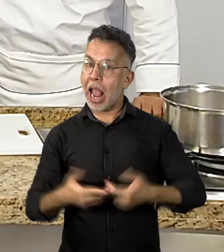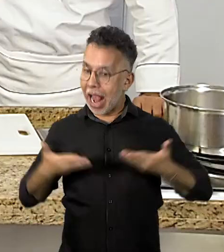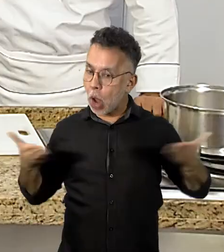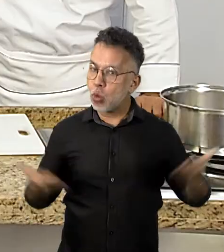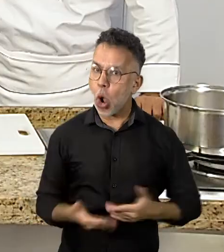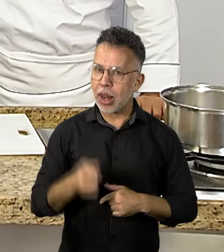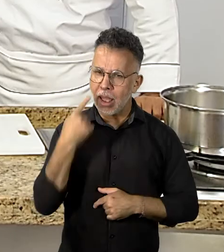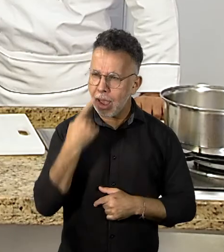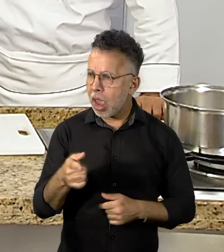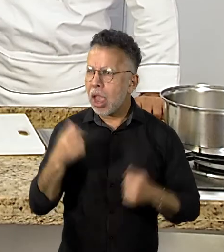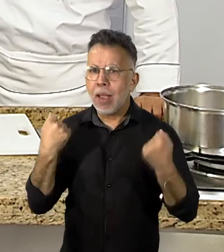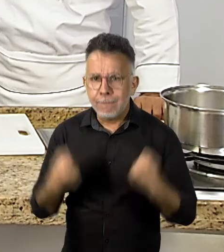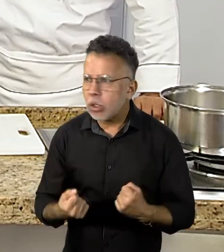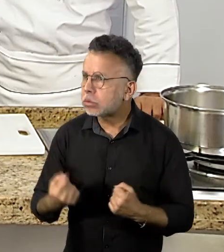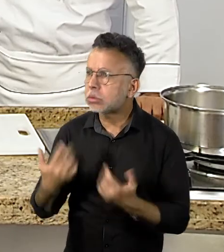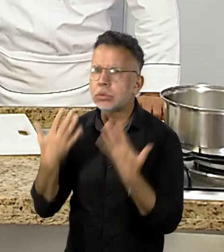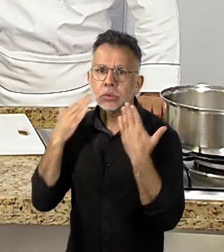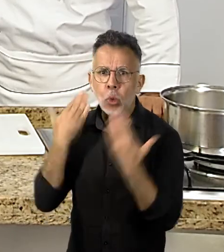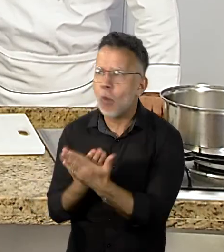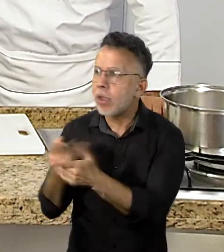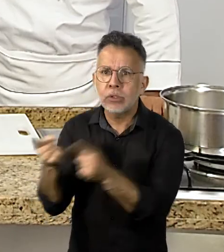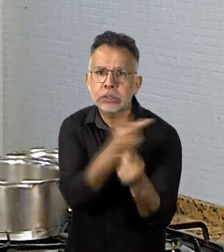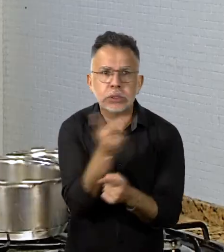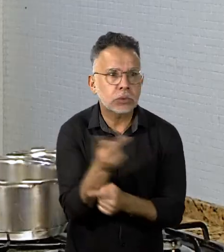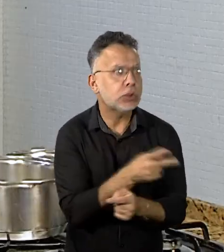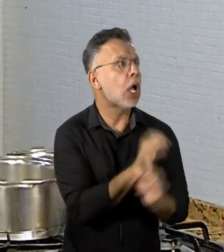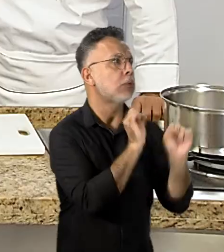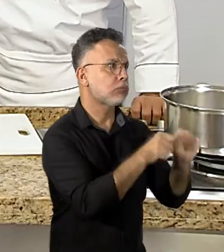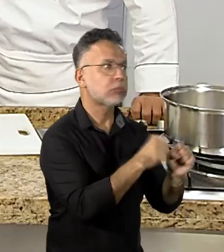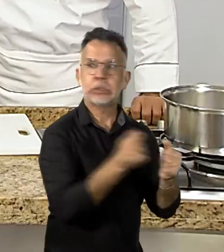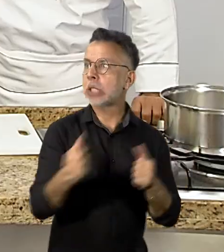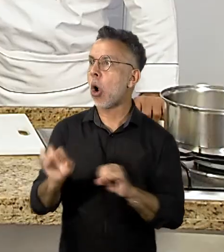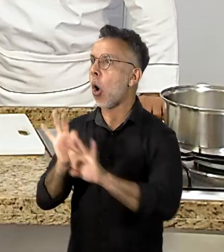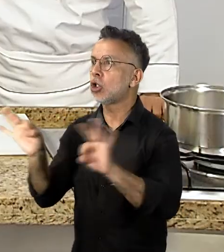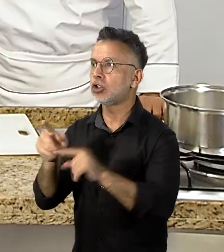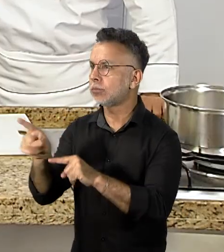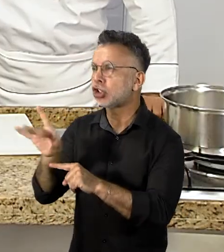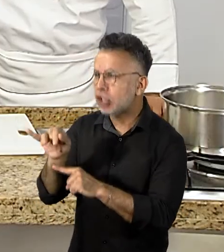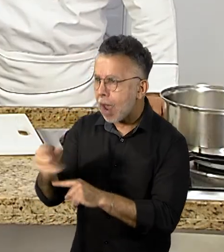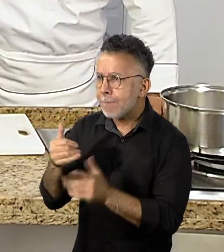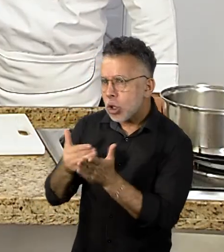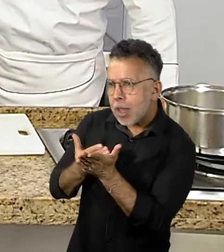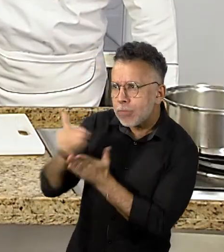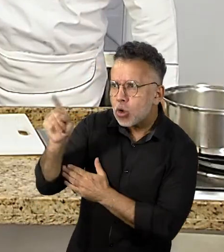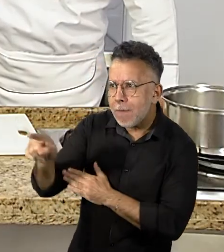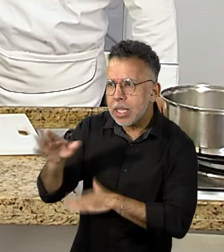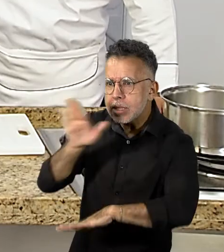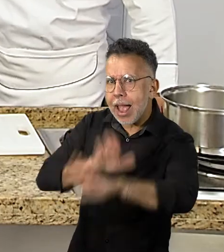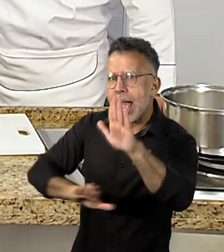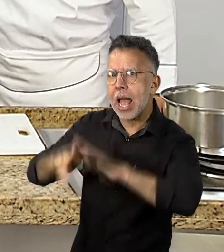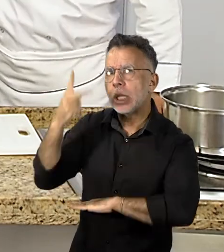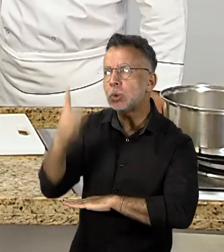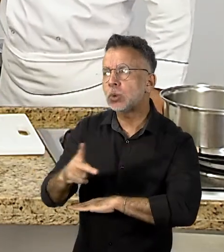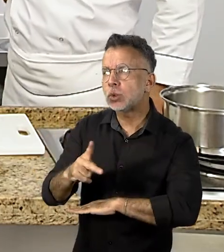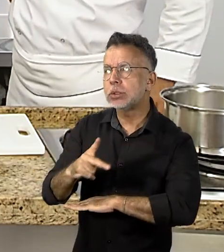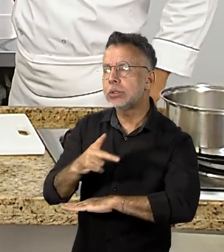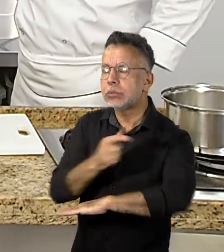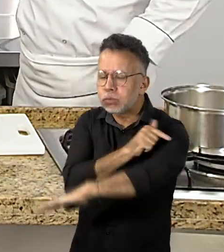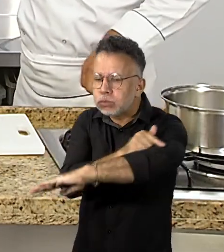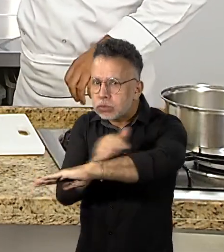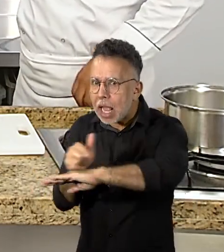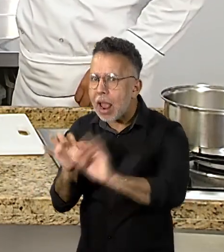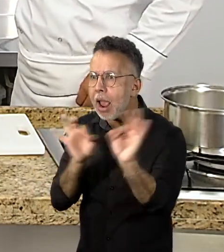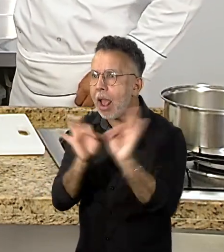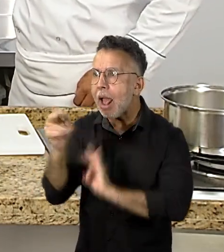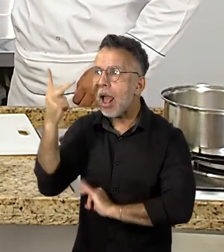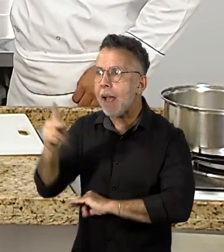agora. Eu posso contar com vocês dois? Com certeza! É claro! Ótimo! Diego, podemos começar a aprimorar esse senso de